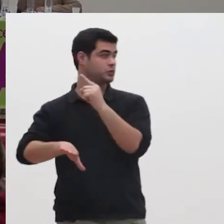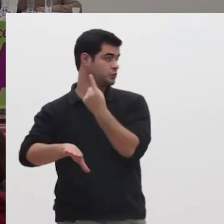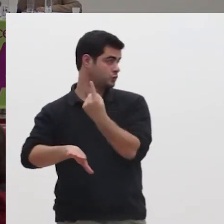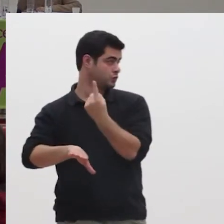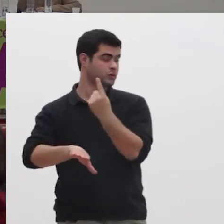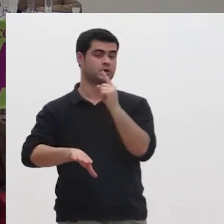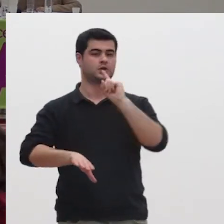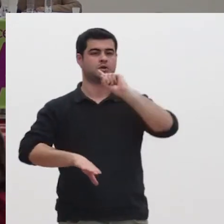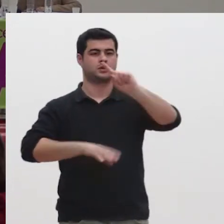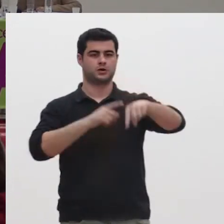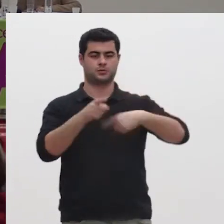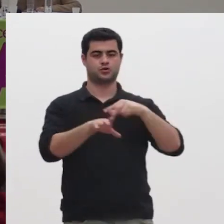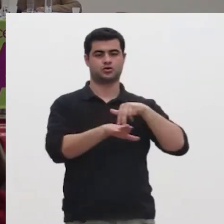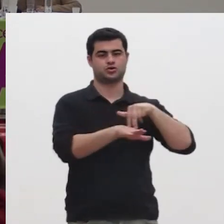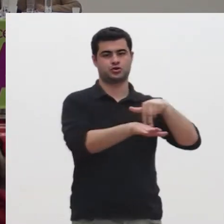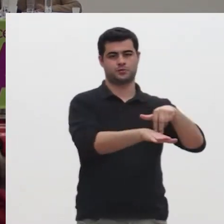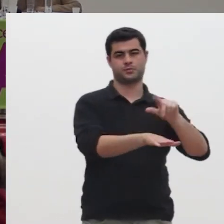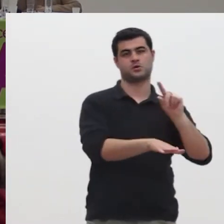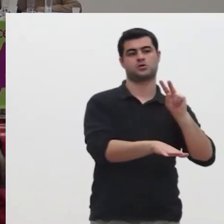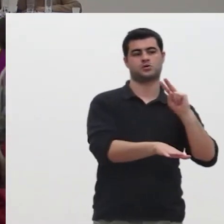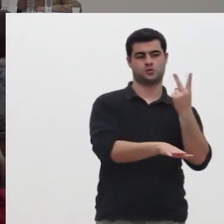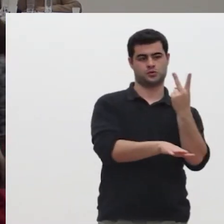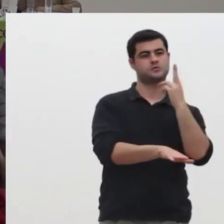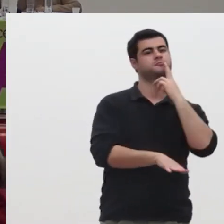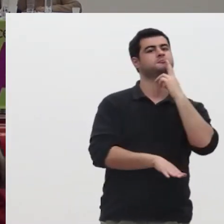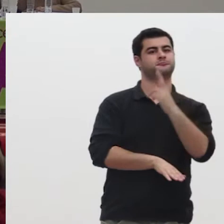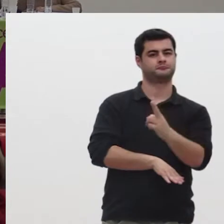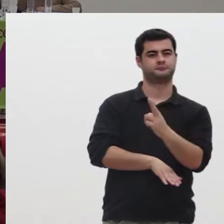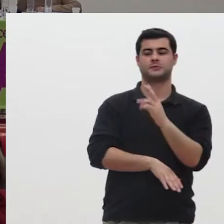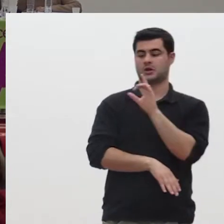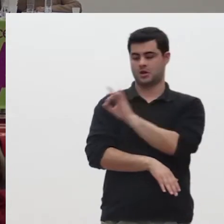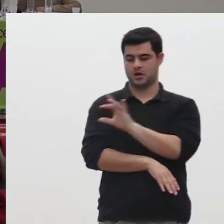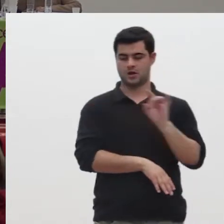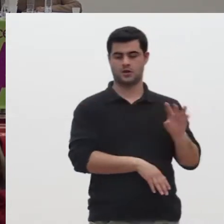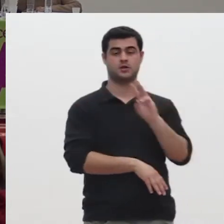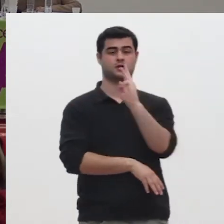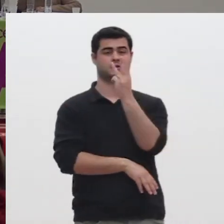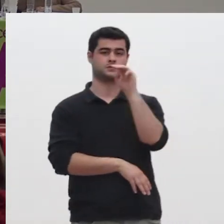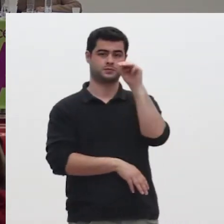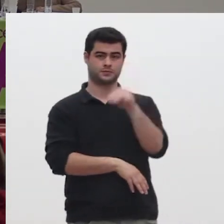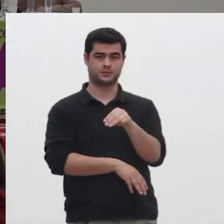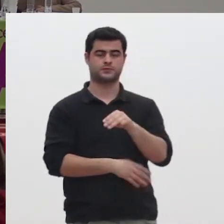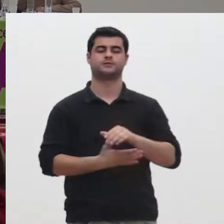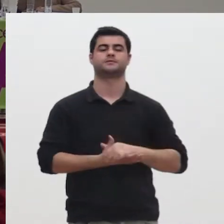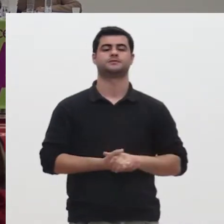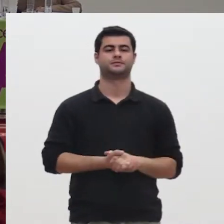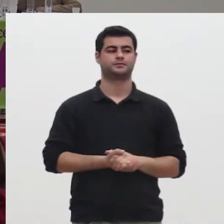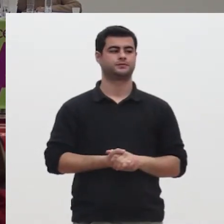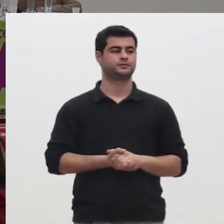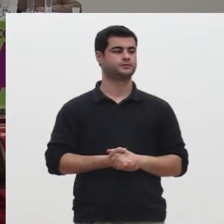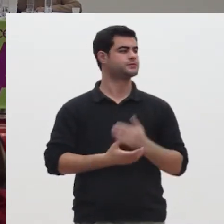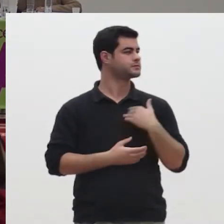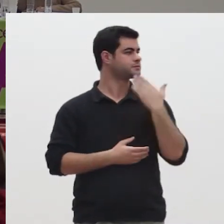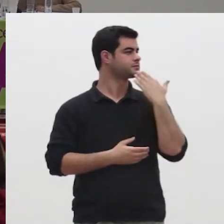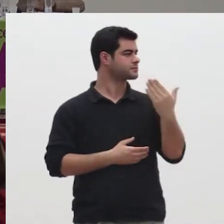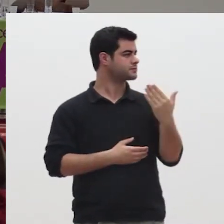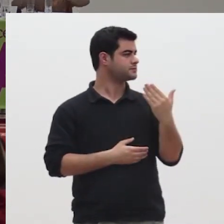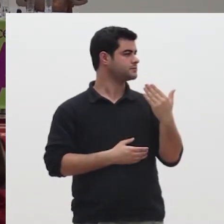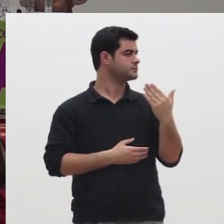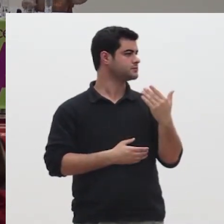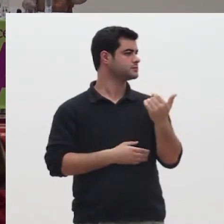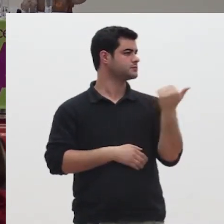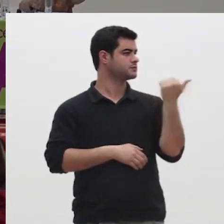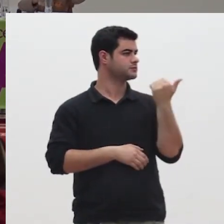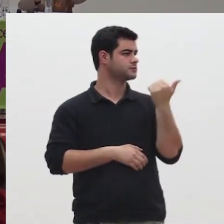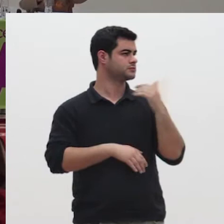sequência a chapa 2 também terão 3 minutos. Pedir para a Patrícia aí